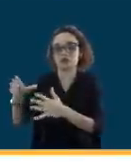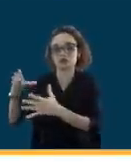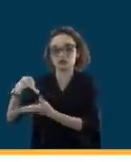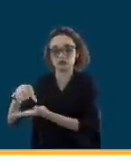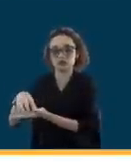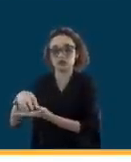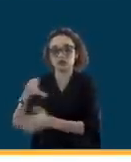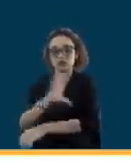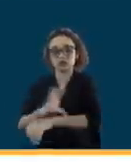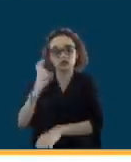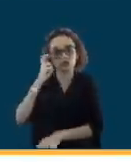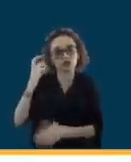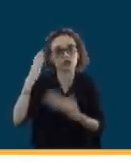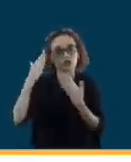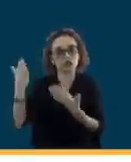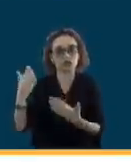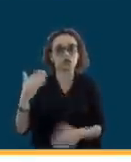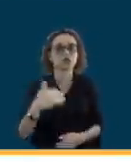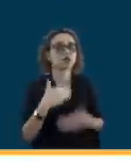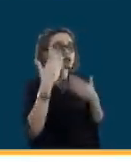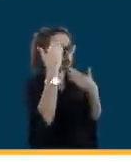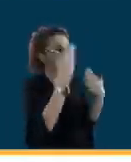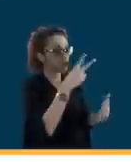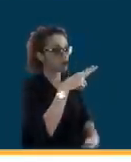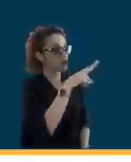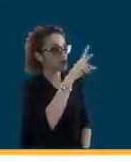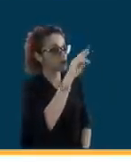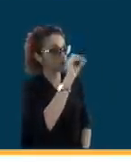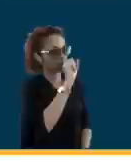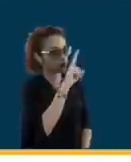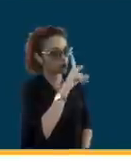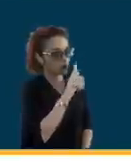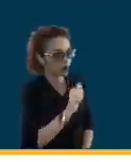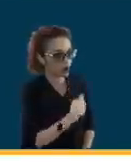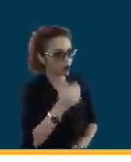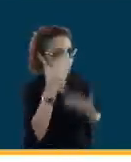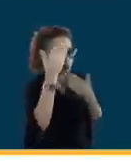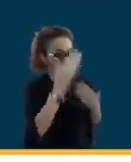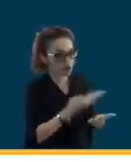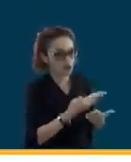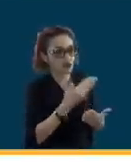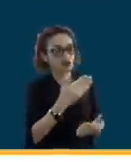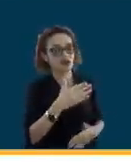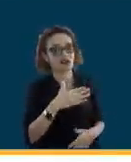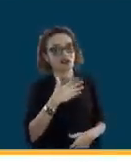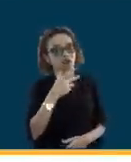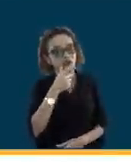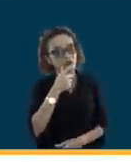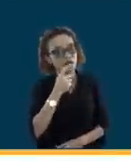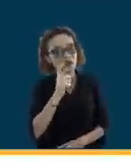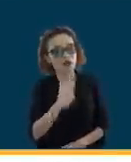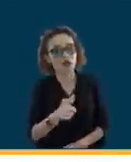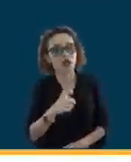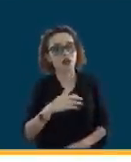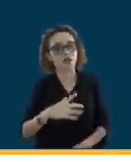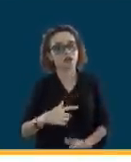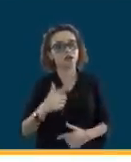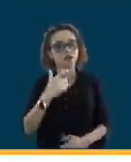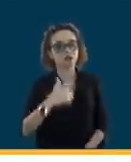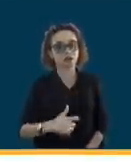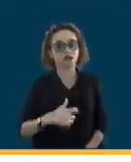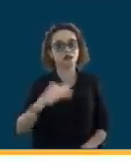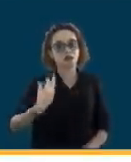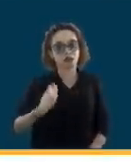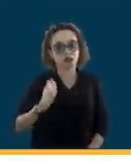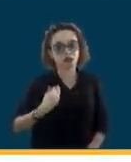Obrigado, Úrsula. Gratidão pelas suas palavras e pela sua postura e participação em todo esse processo. Eu quero dizer